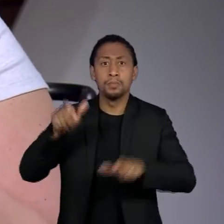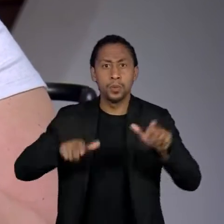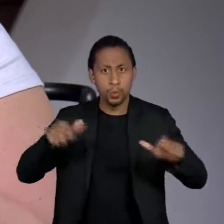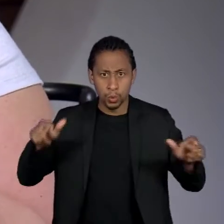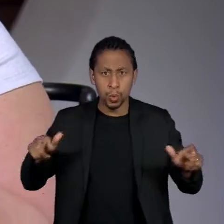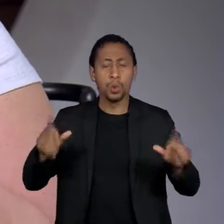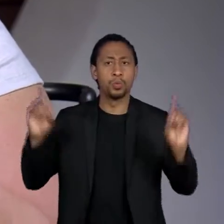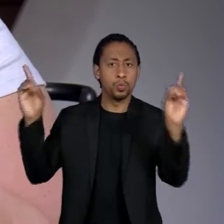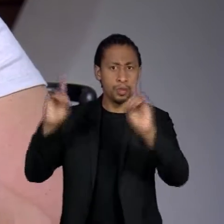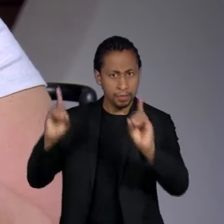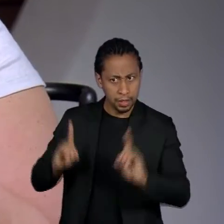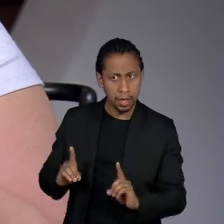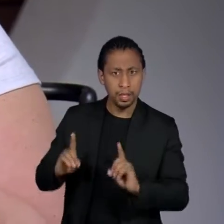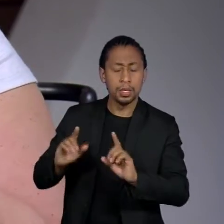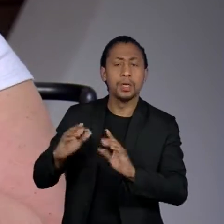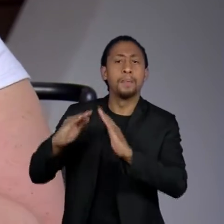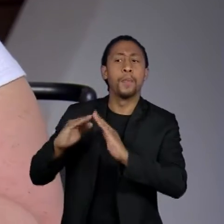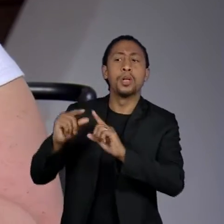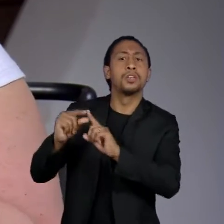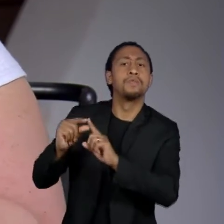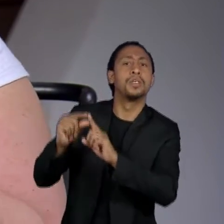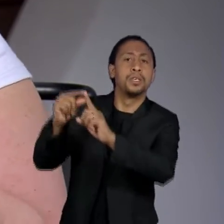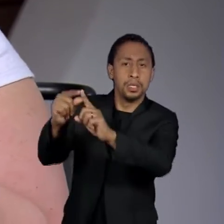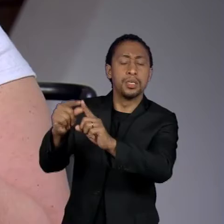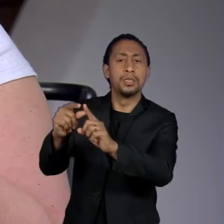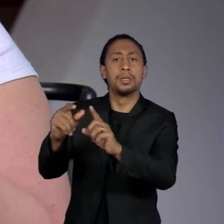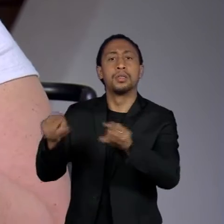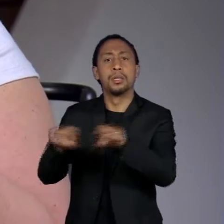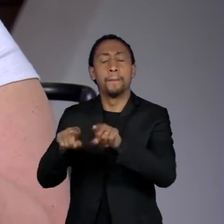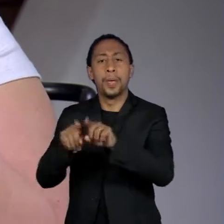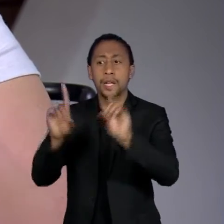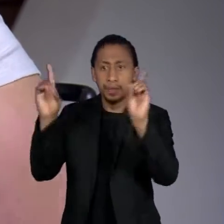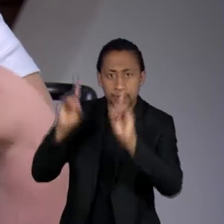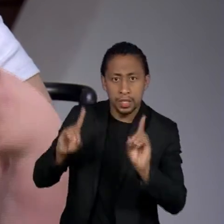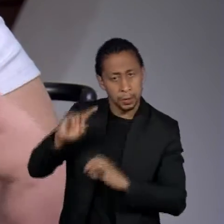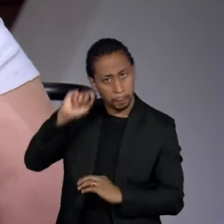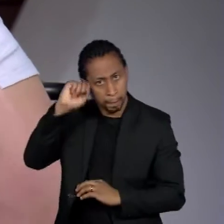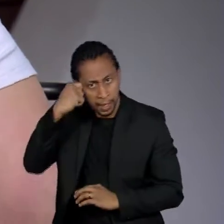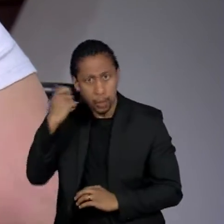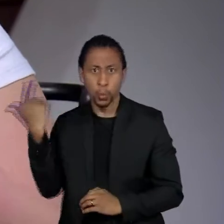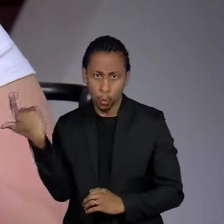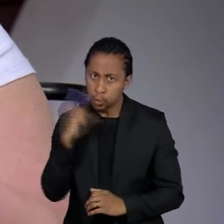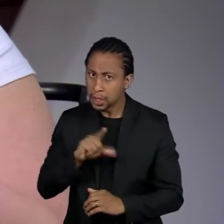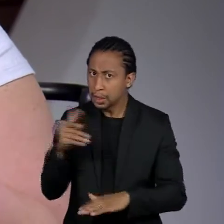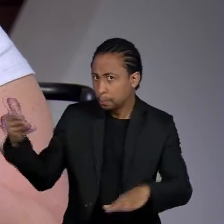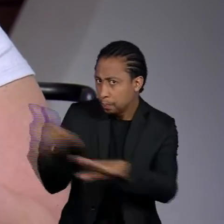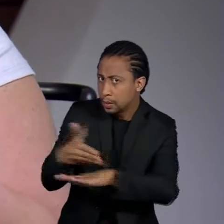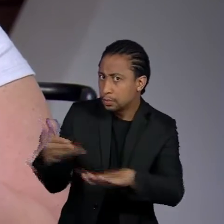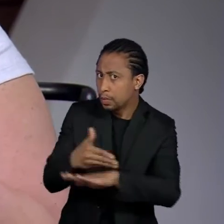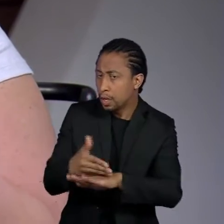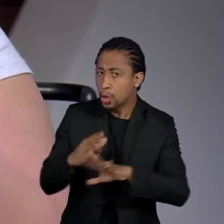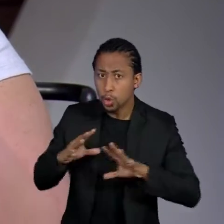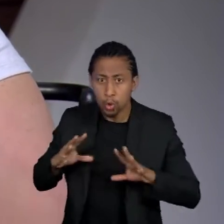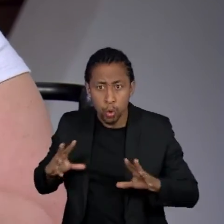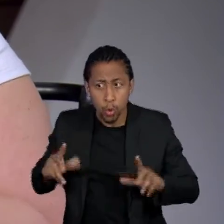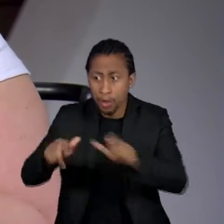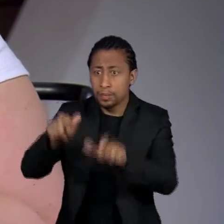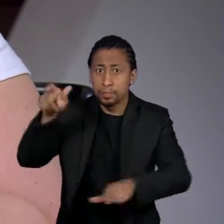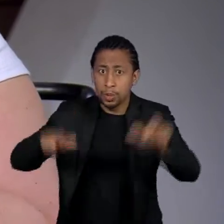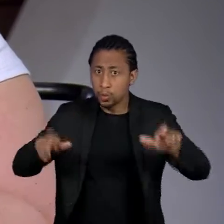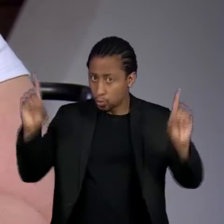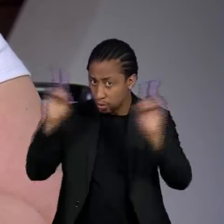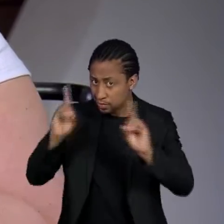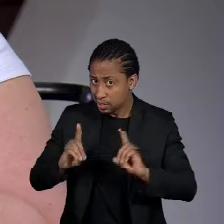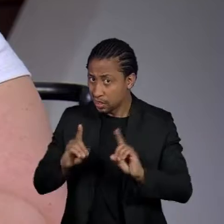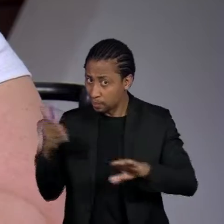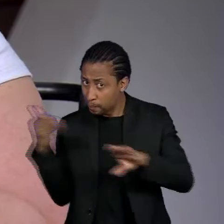deficiência que estão na periferia, nas pessoas com deficiência pretas? Nós conseguimos acessar todas as pessoas com deficiência ou a gente ainda está numa bolha